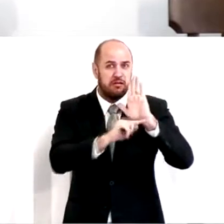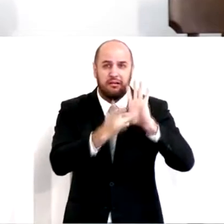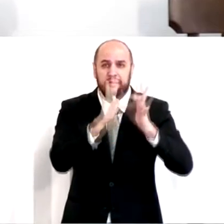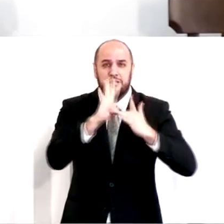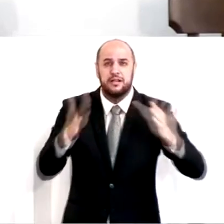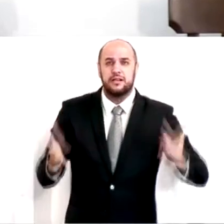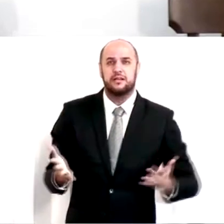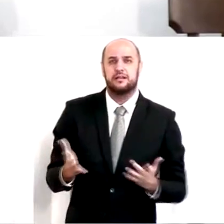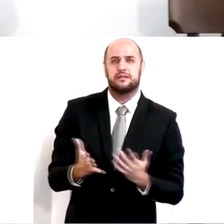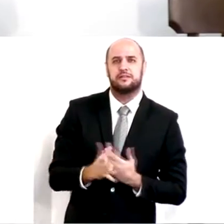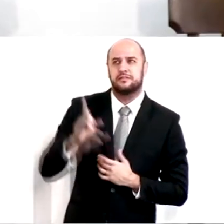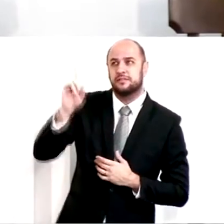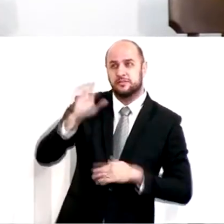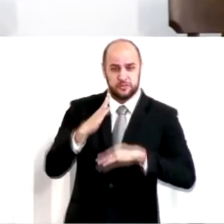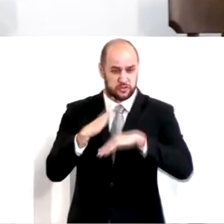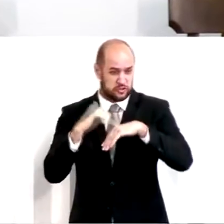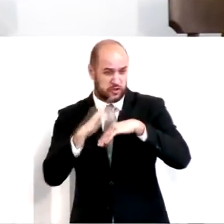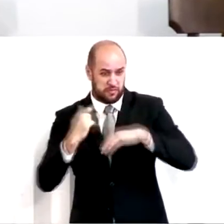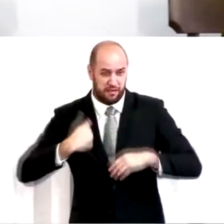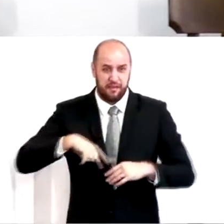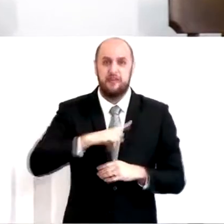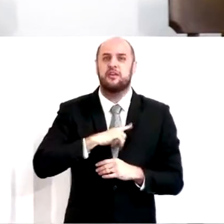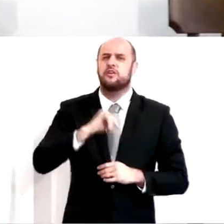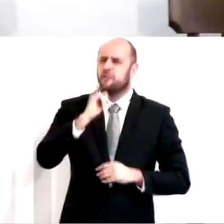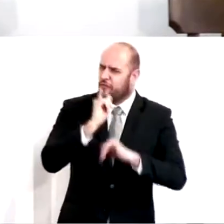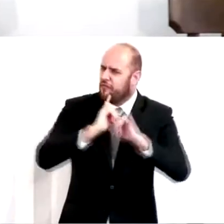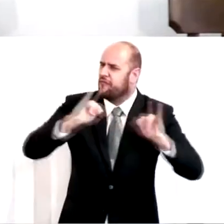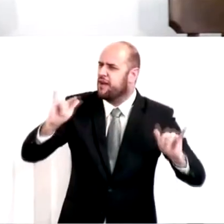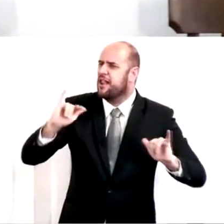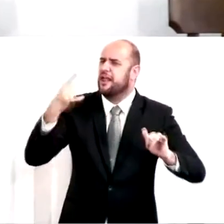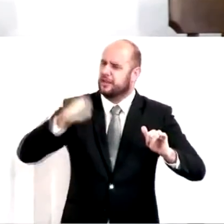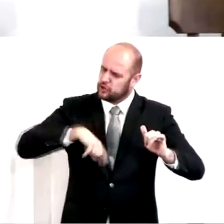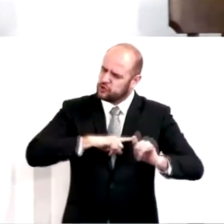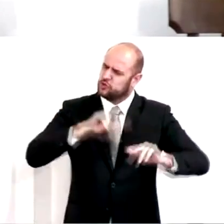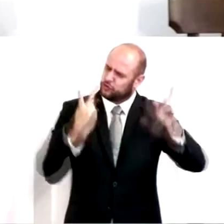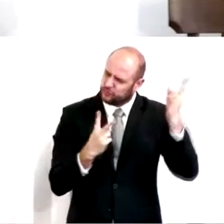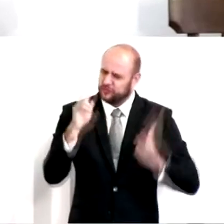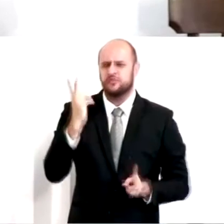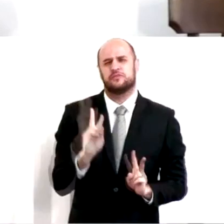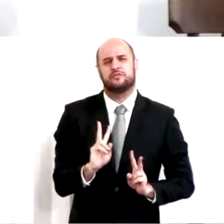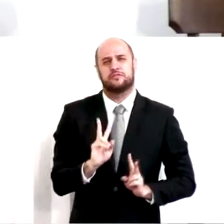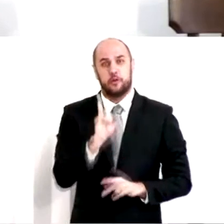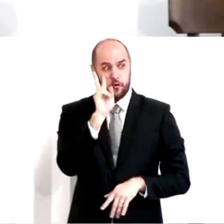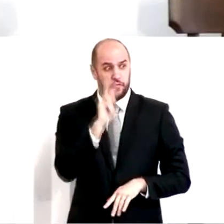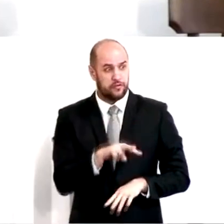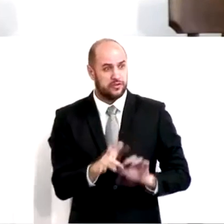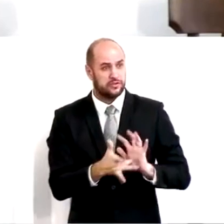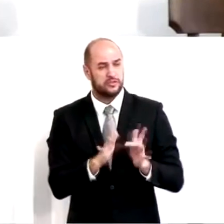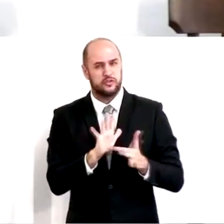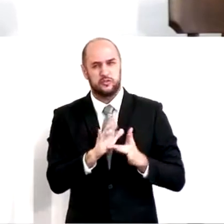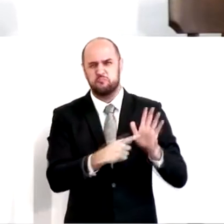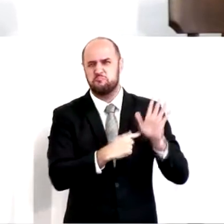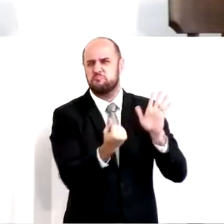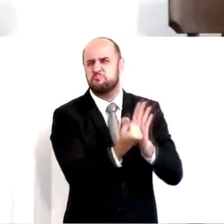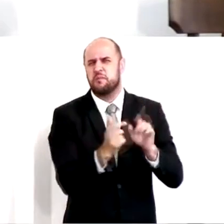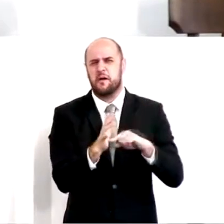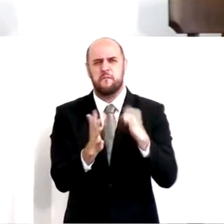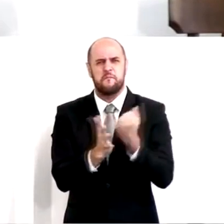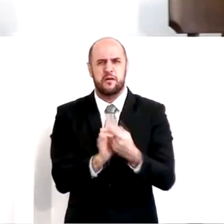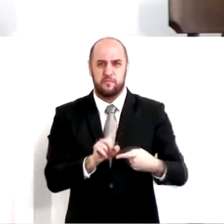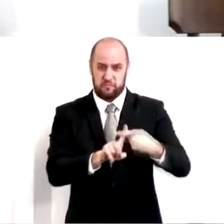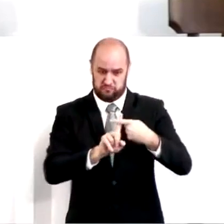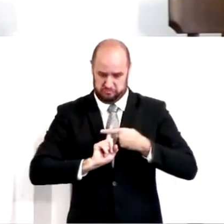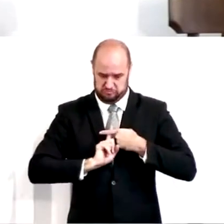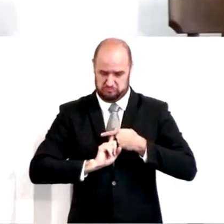fomos chamados para dizer: ali está o vencedor. E quando nós vermos Jesus pendurado nas cruzes, nos